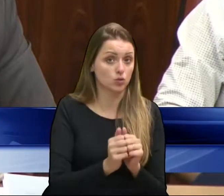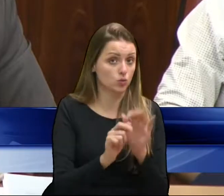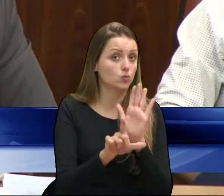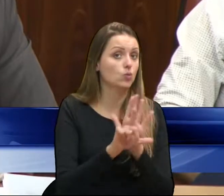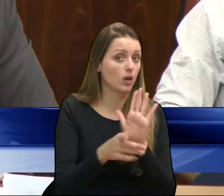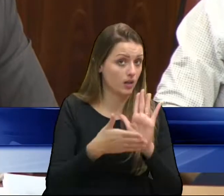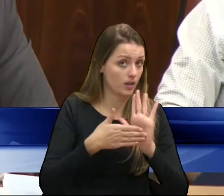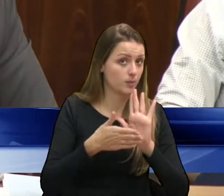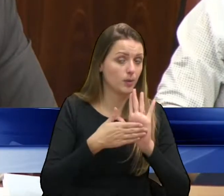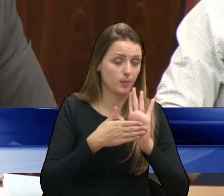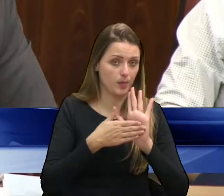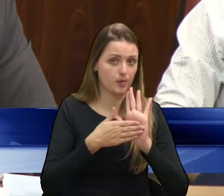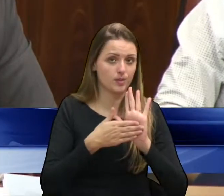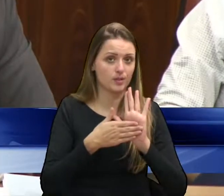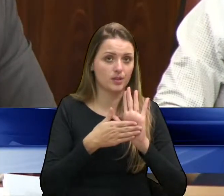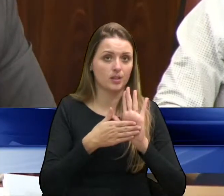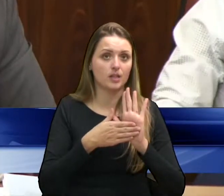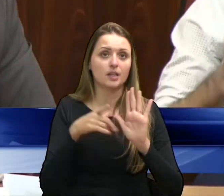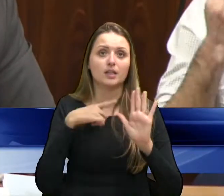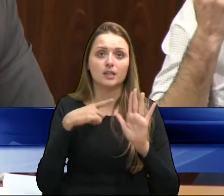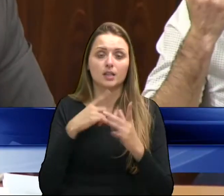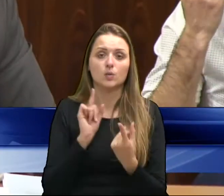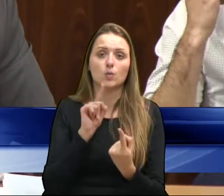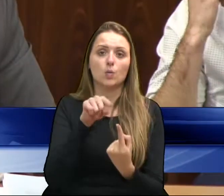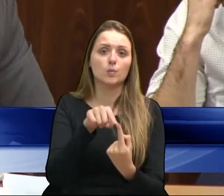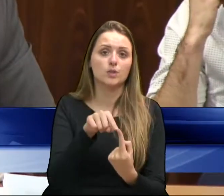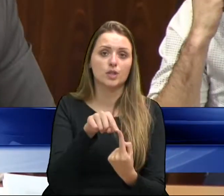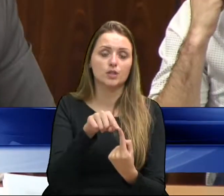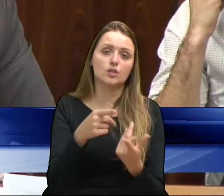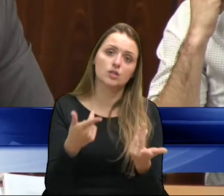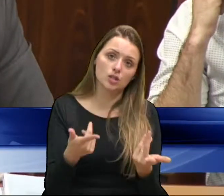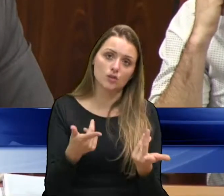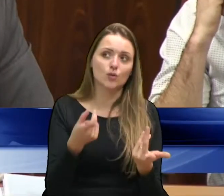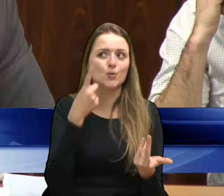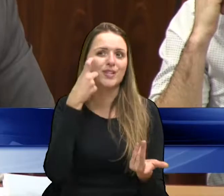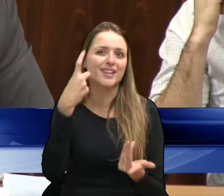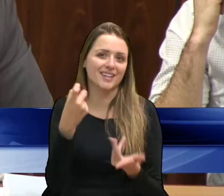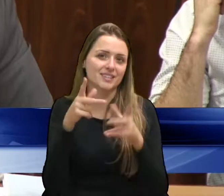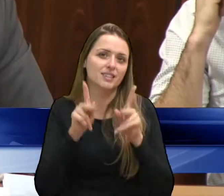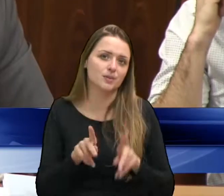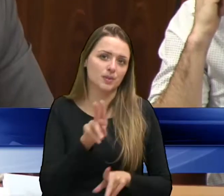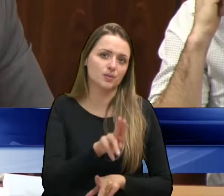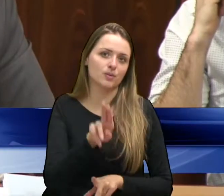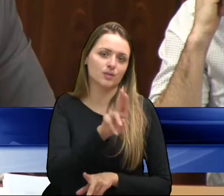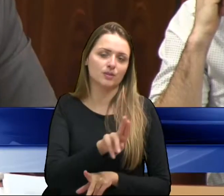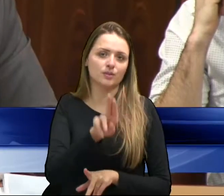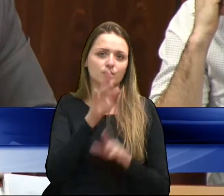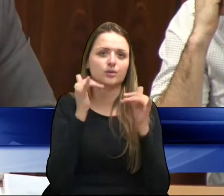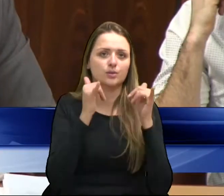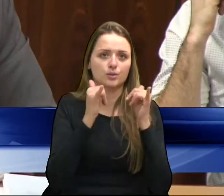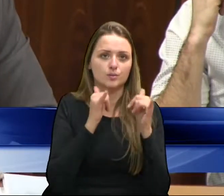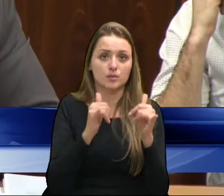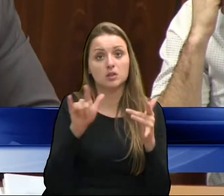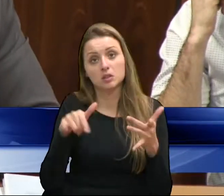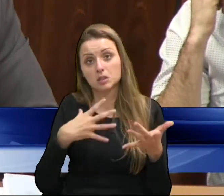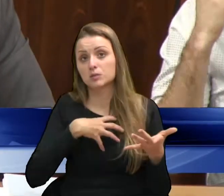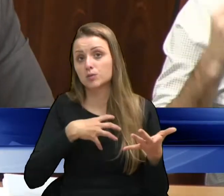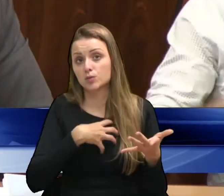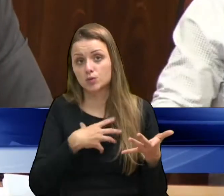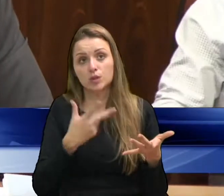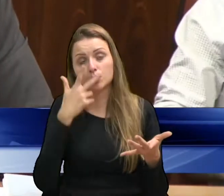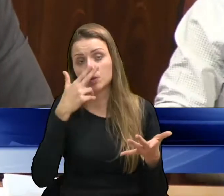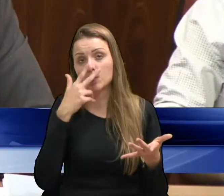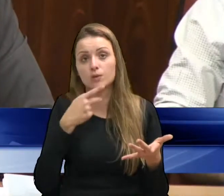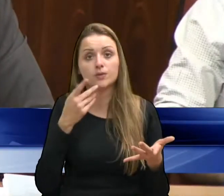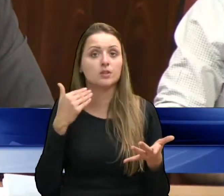né, visando justamente o interesse público e o benefício dos usuários. Isso, de forma nenhuma, como diz o